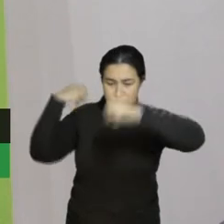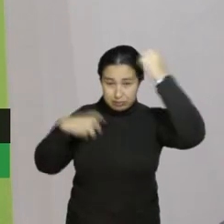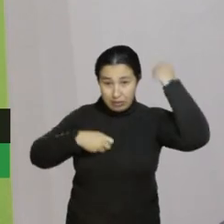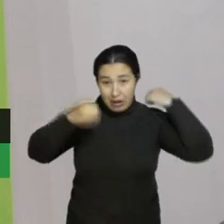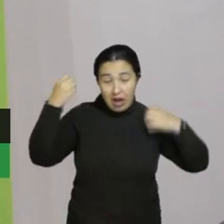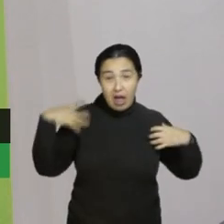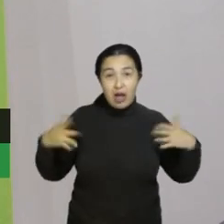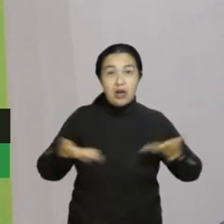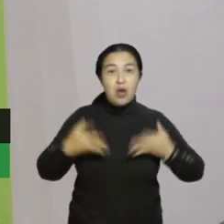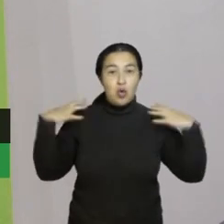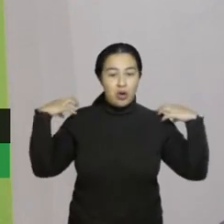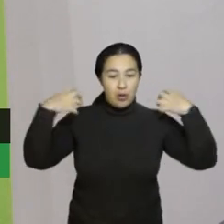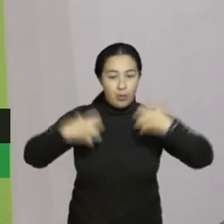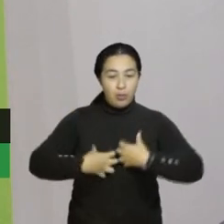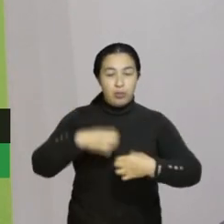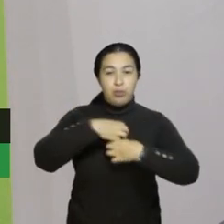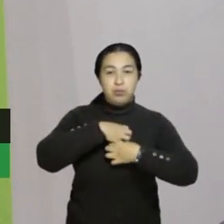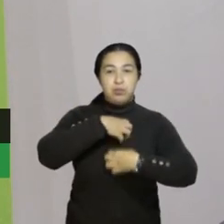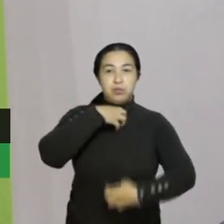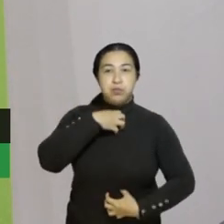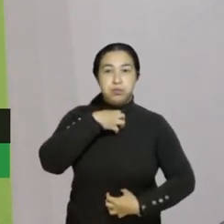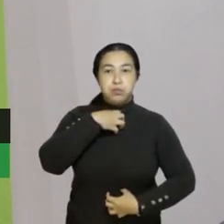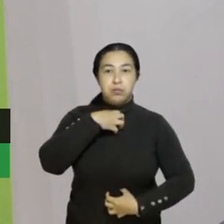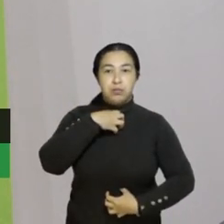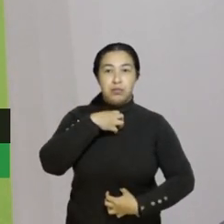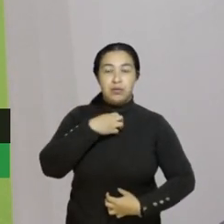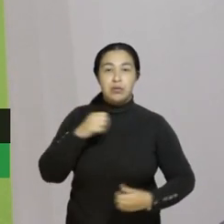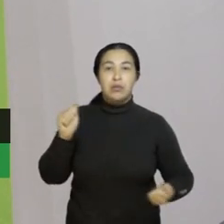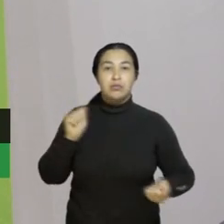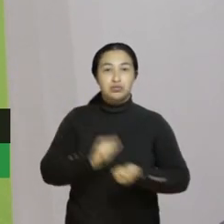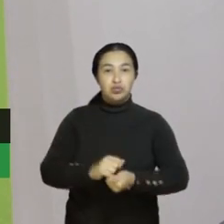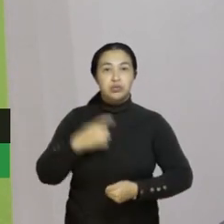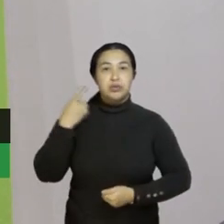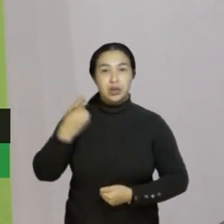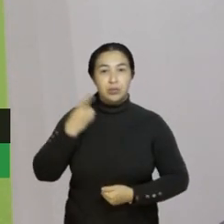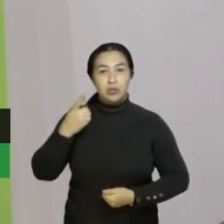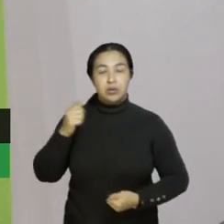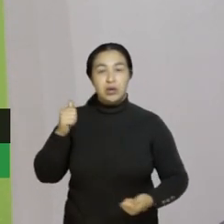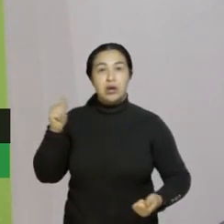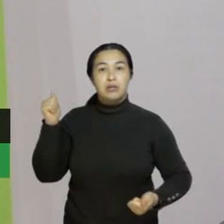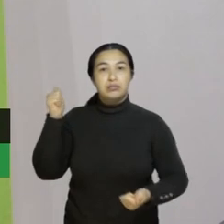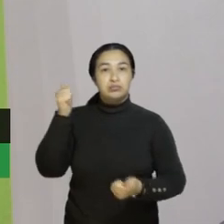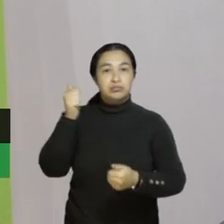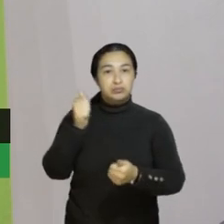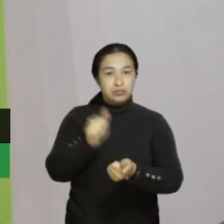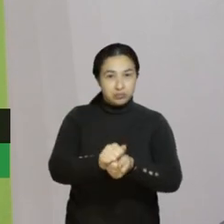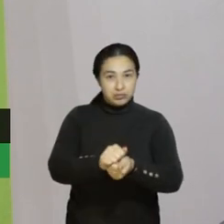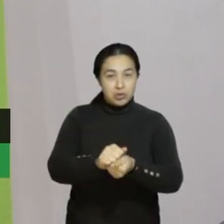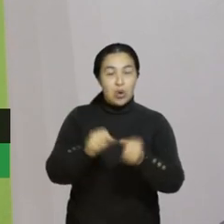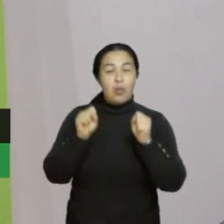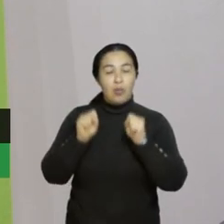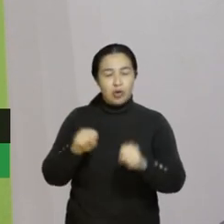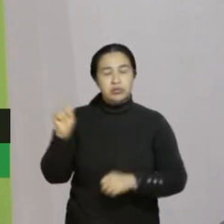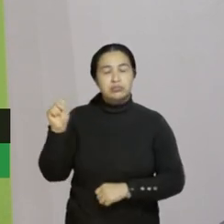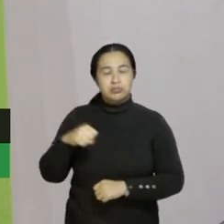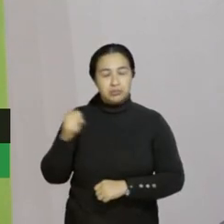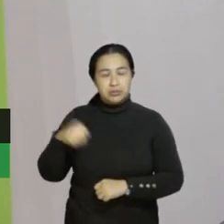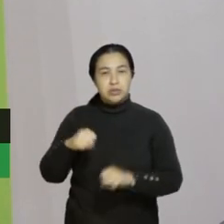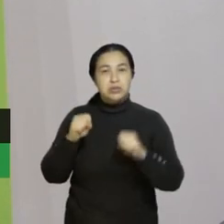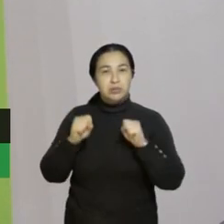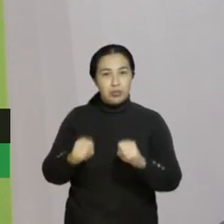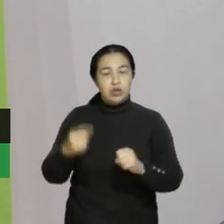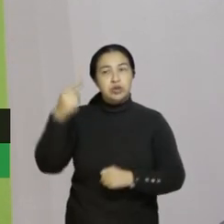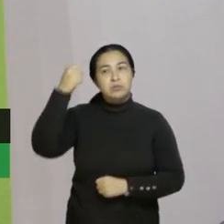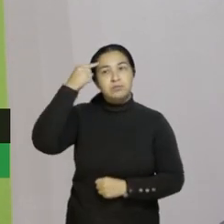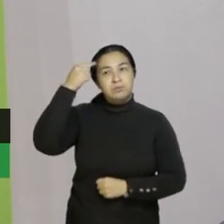a vocês, enquanto presidente da Comissão de Proteção e Defesa Civil e Desastre, para que sim, nós possamos pensar